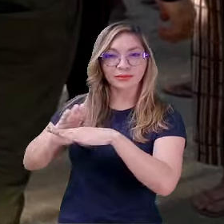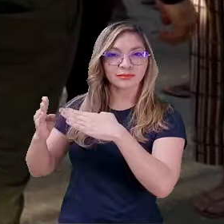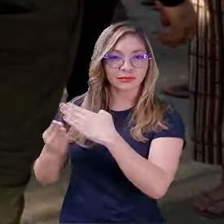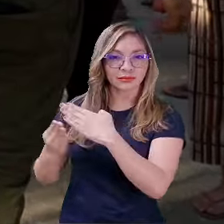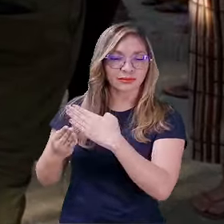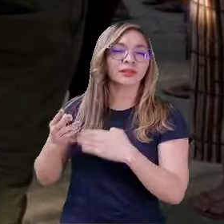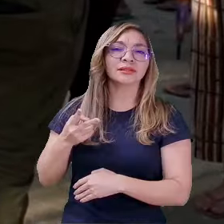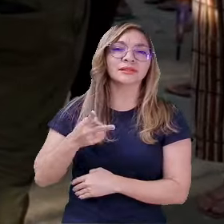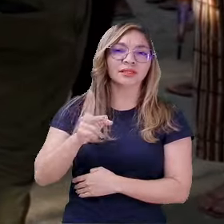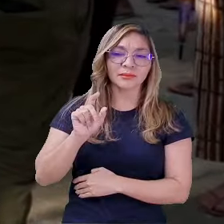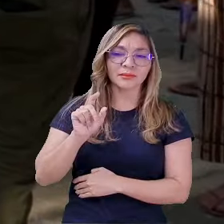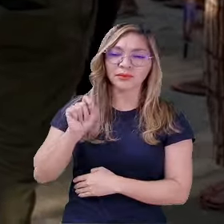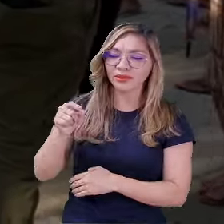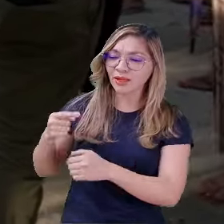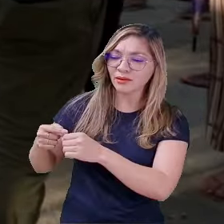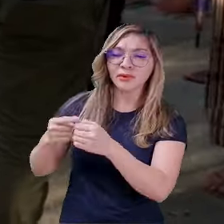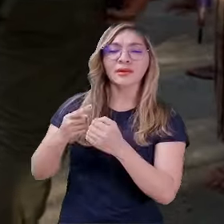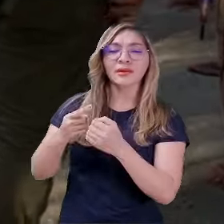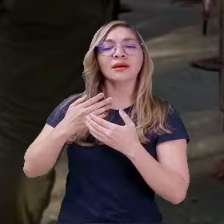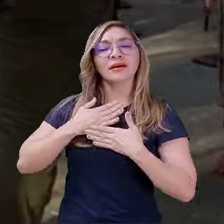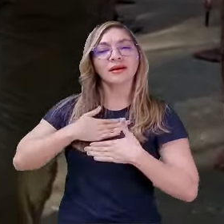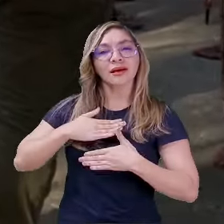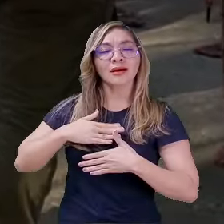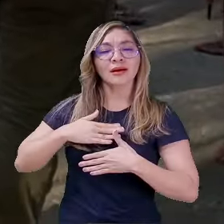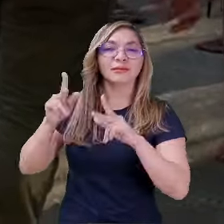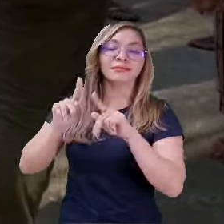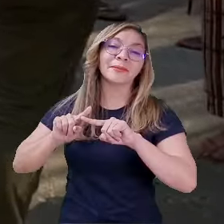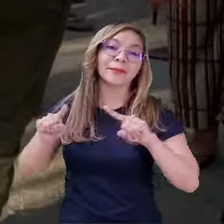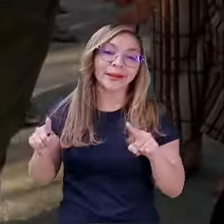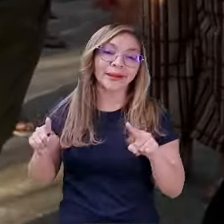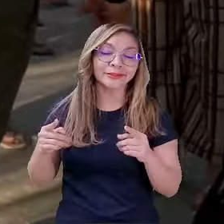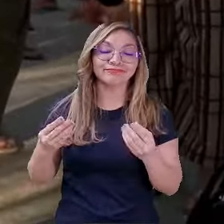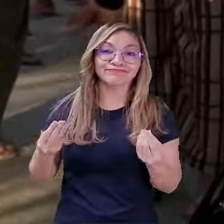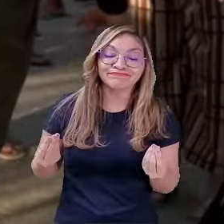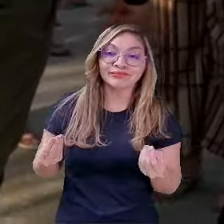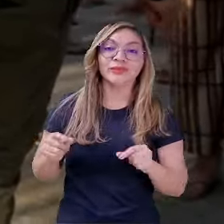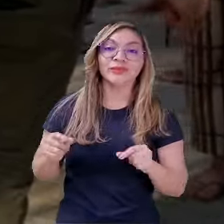uma comunidade pacífica e, infelizmente, foi